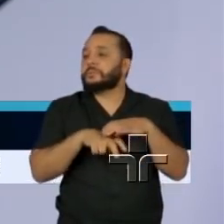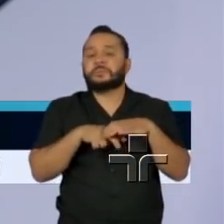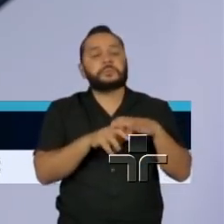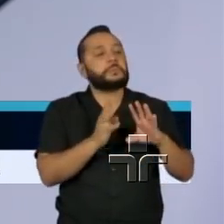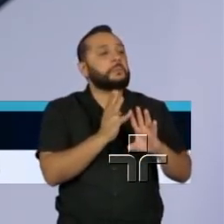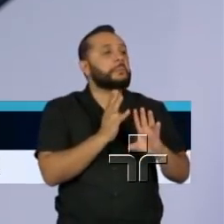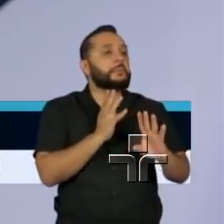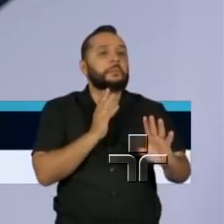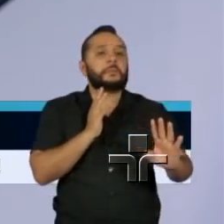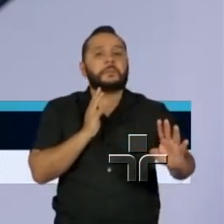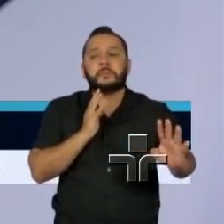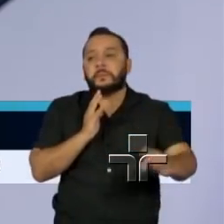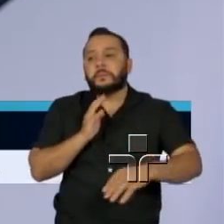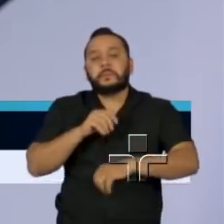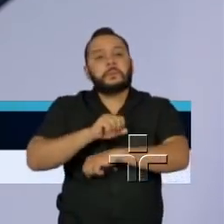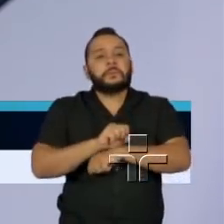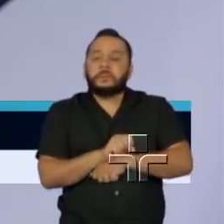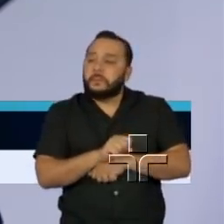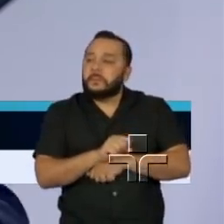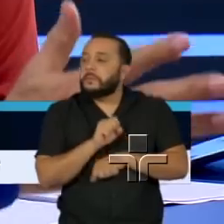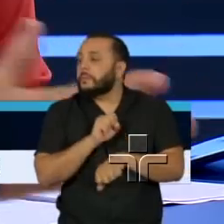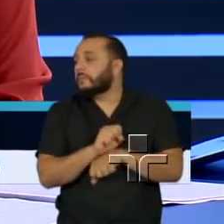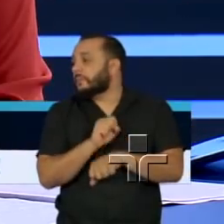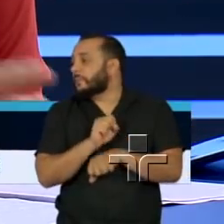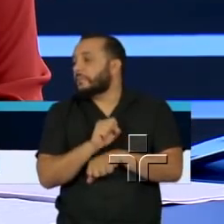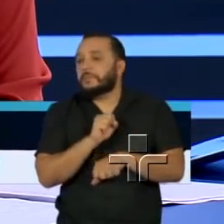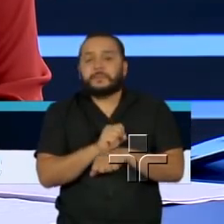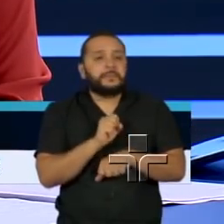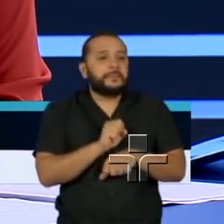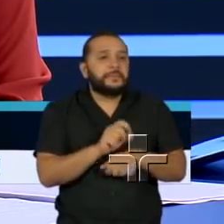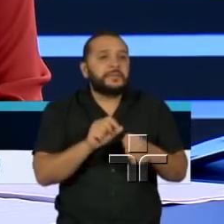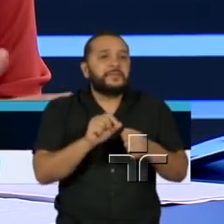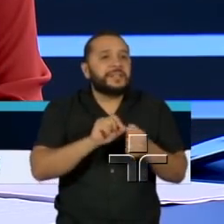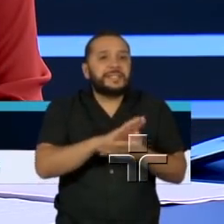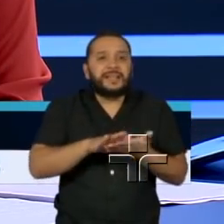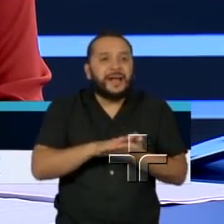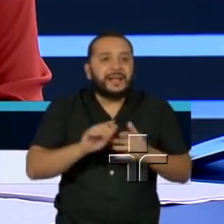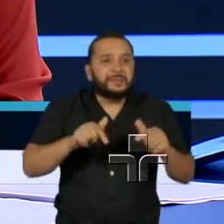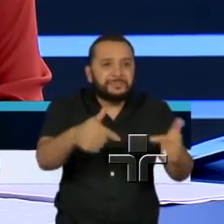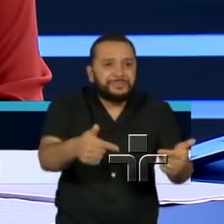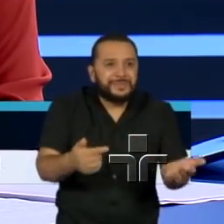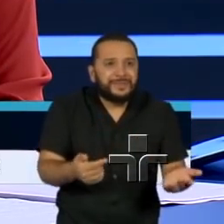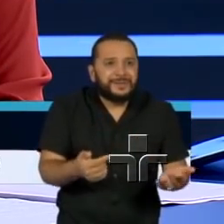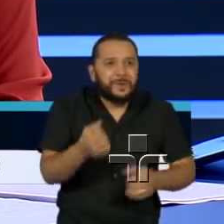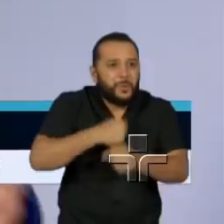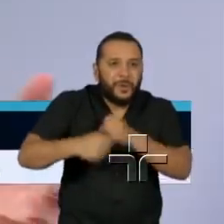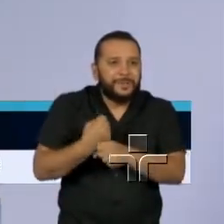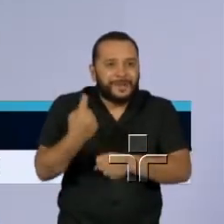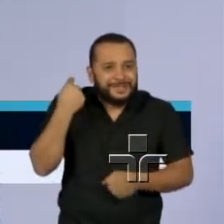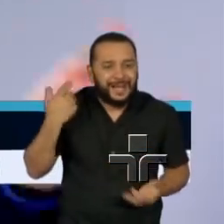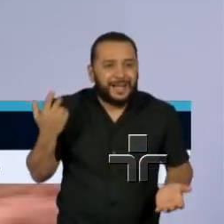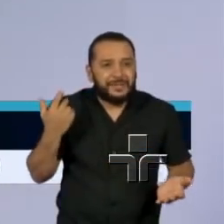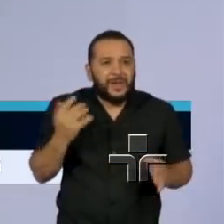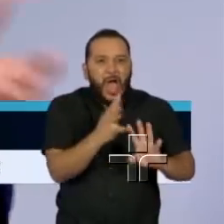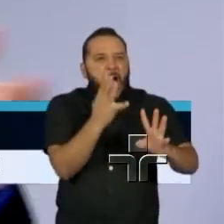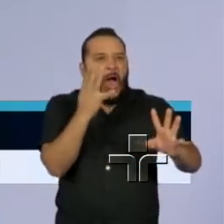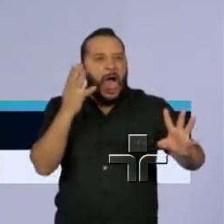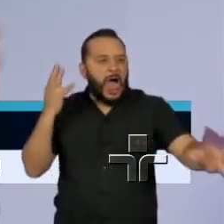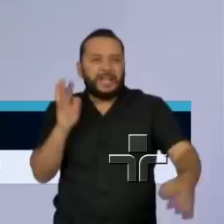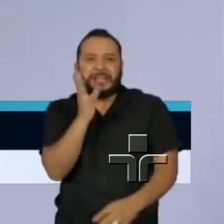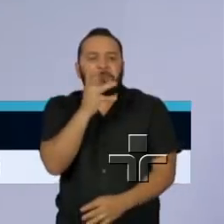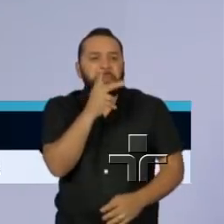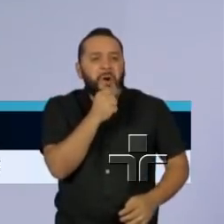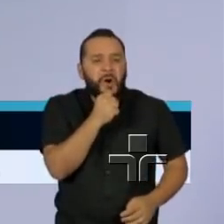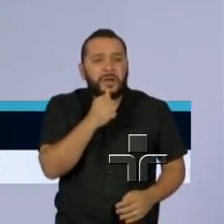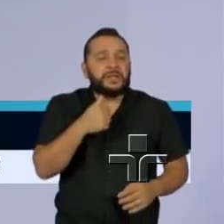iam pedir a sua aposentadoria? Ficavam na fila enorme, aqui há pouco tempo atrás, o ano passado, o ano retrasado, levava tempo, anos, sei lá